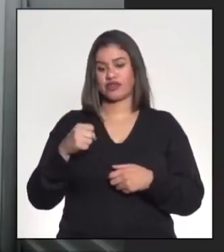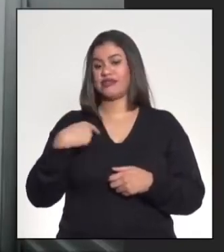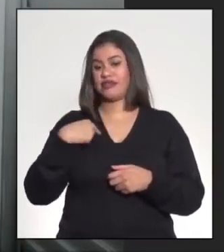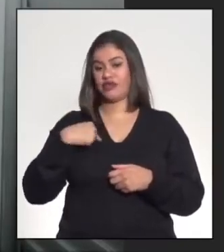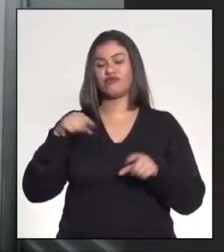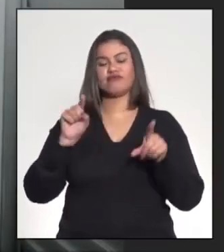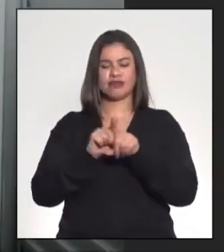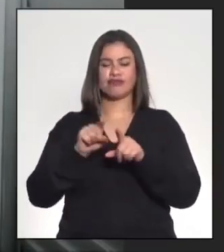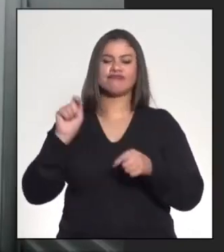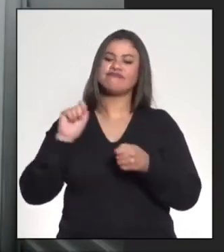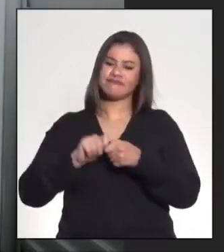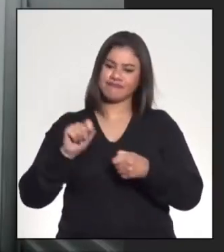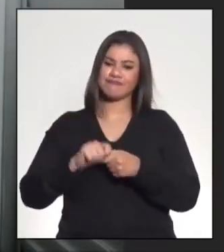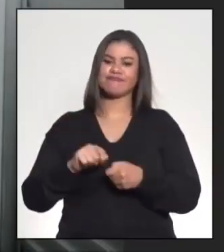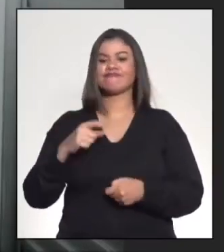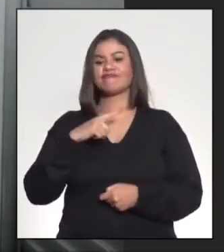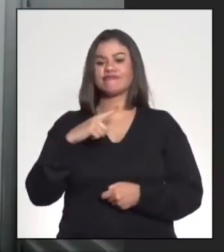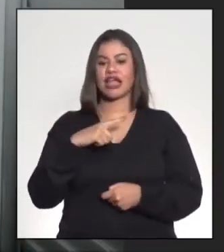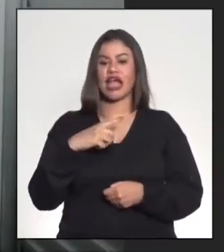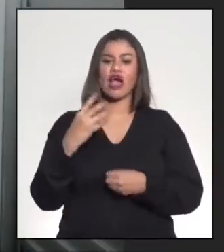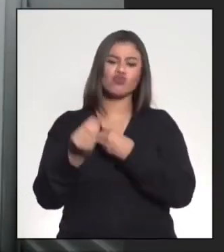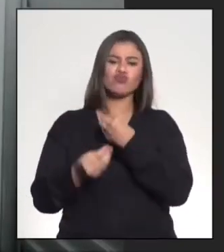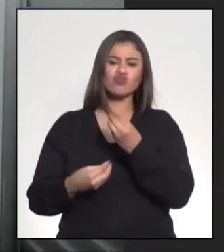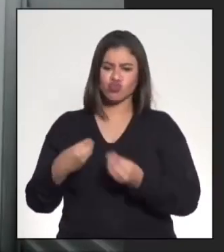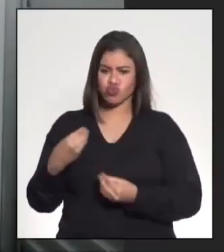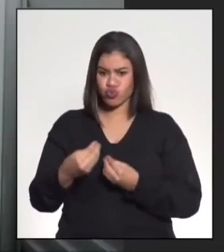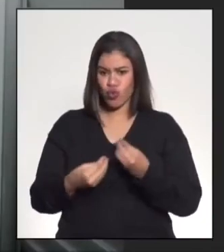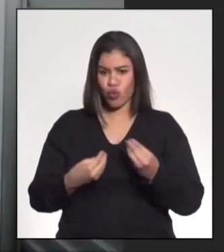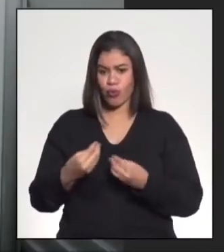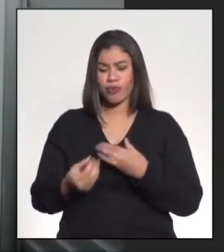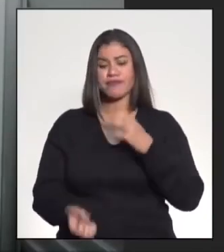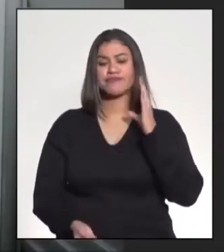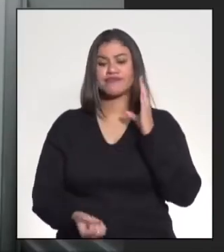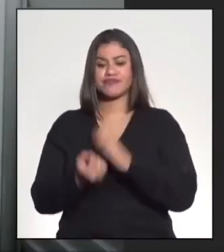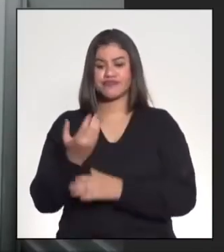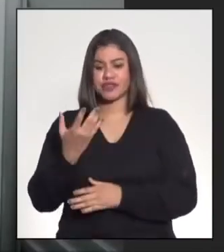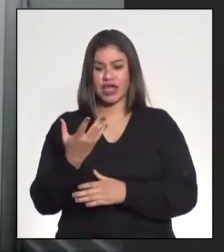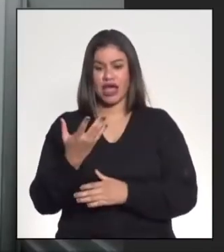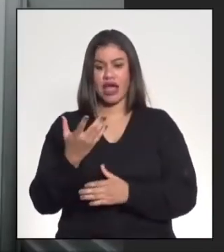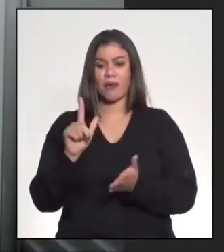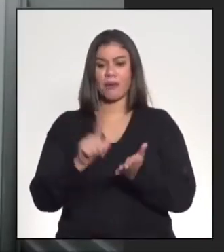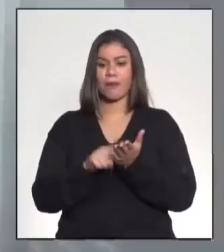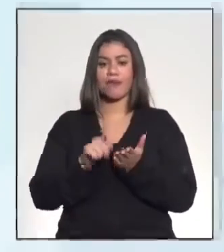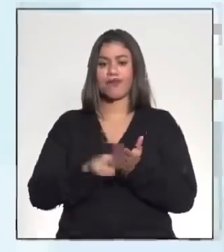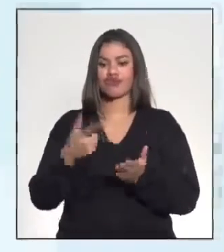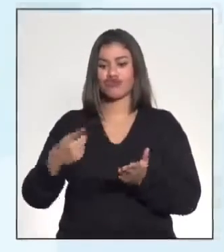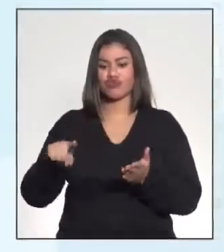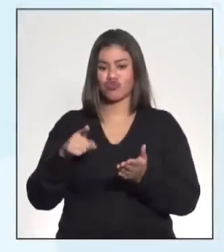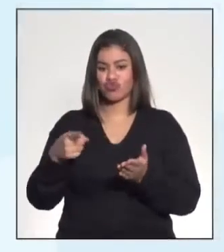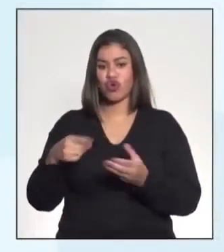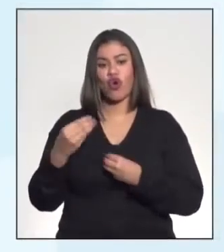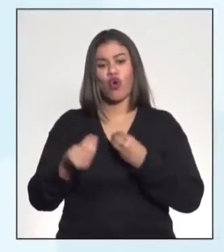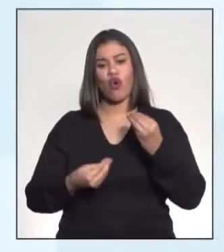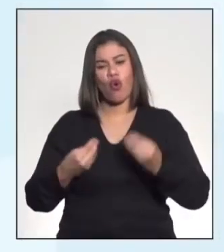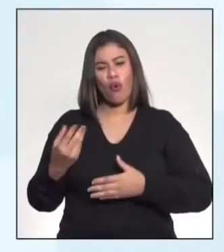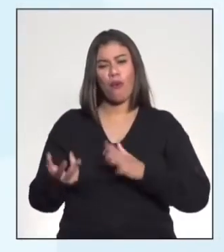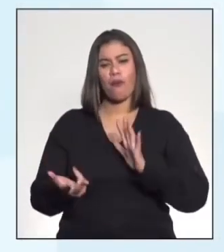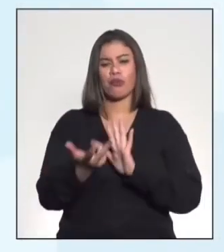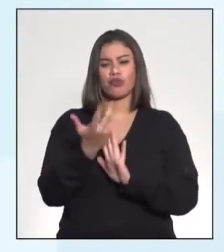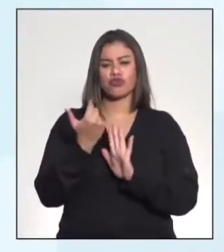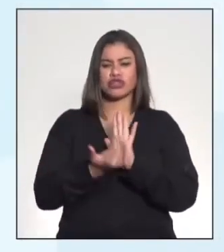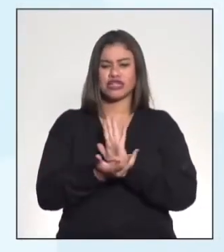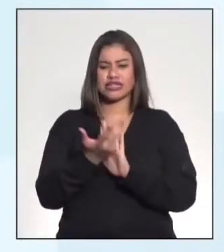é? Você vai criar uma partitura criativa, não convencional, utilizando desenhos,